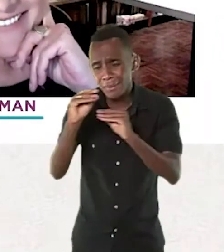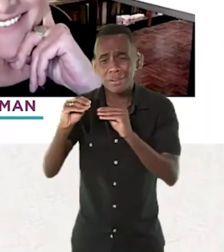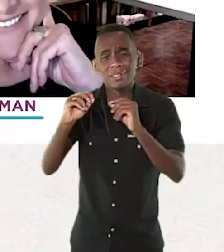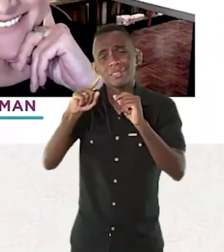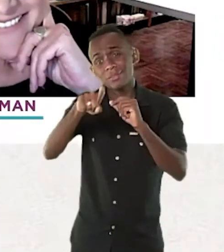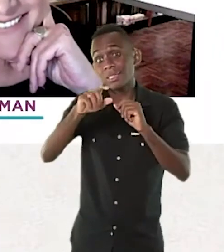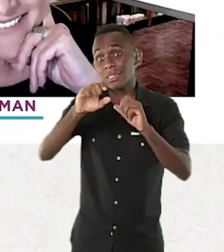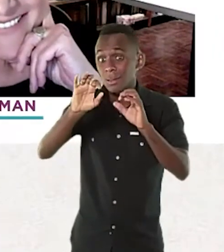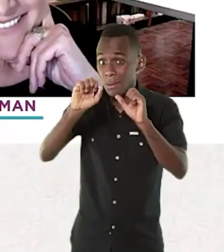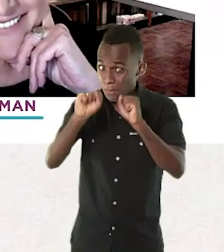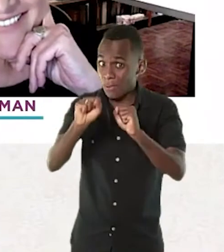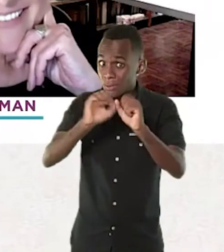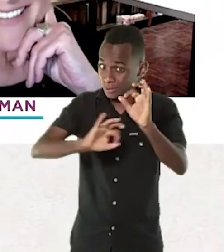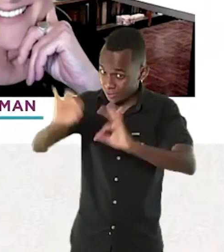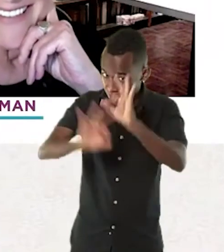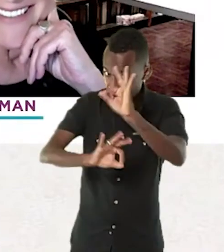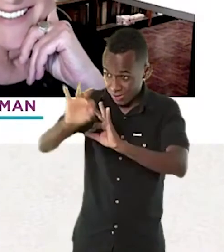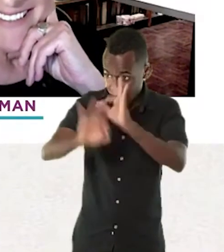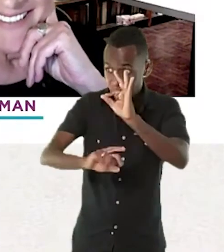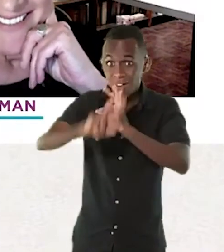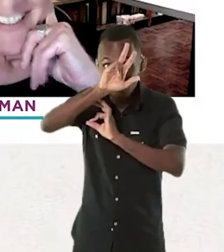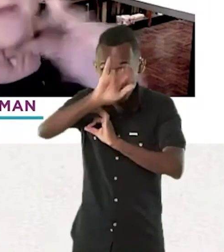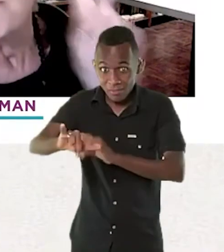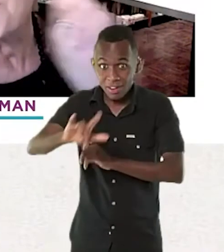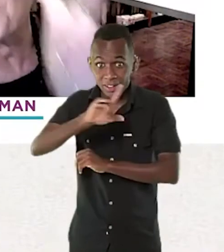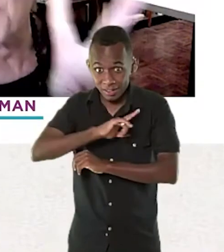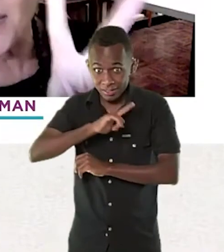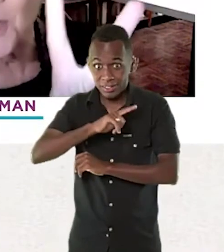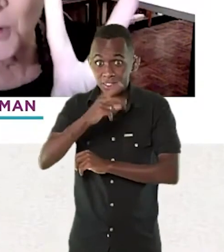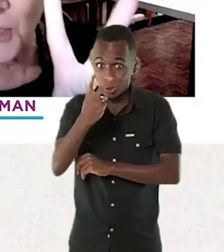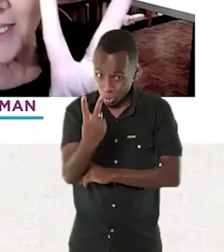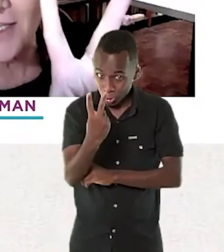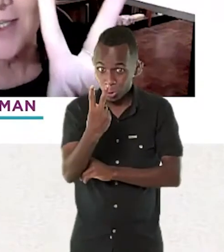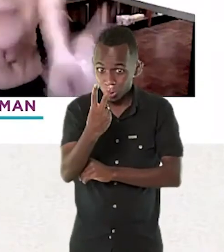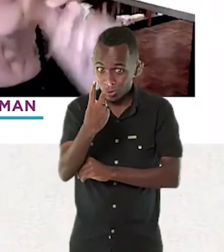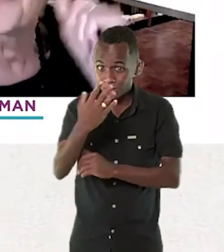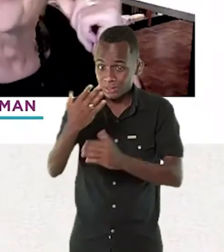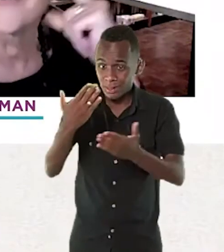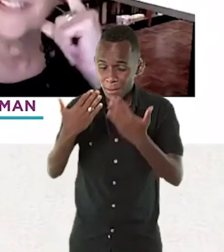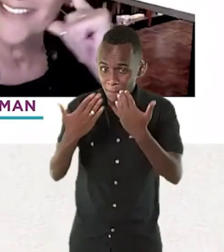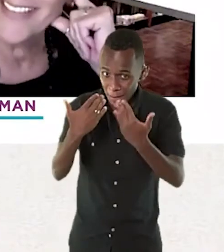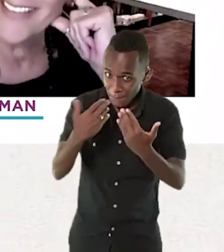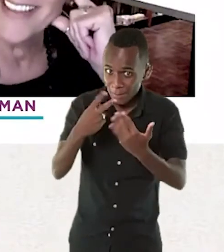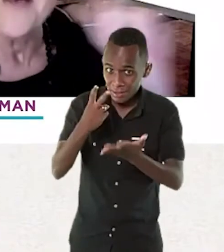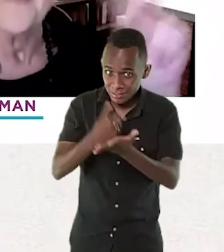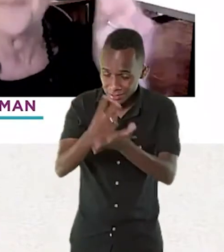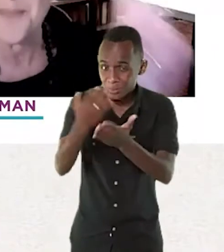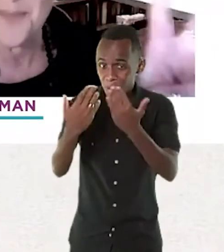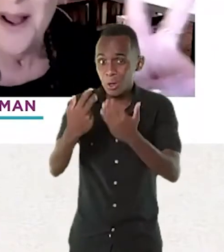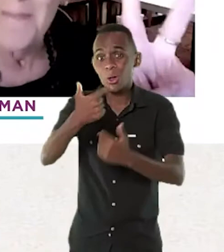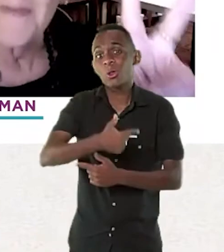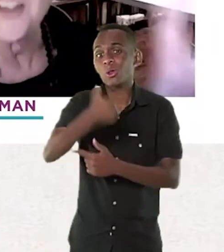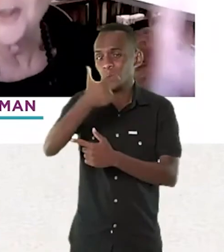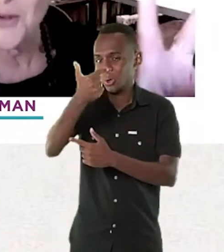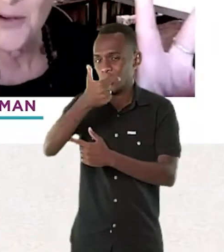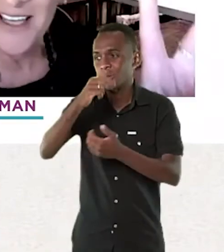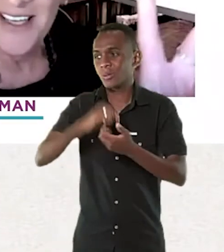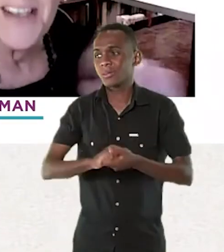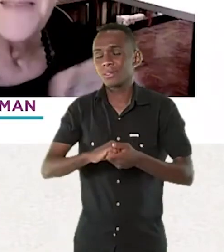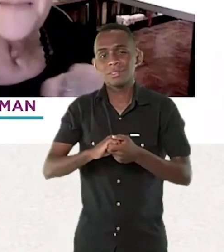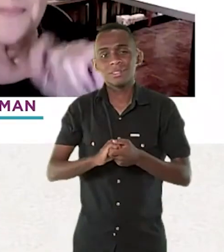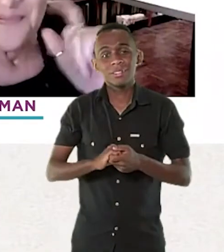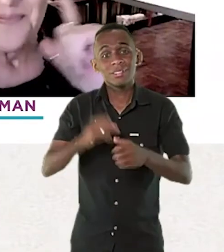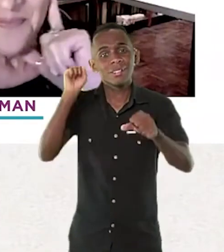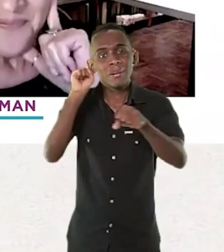preparar que já vai ter o Sempre um Papo volume 2. Pronto. Parte 2. Parte 2. Vou ter que parar.